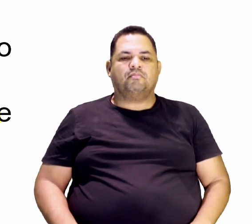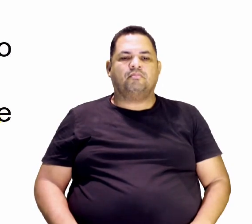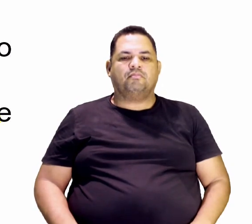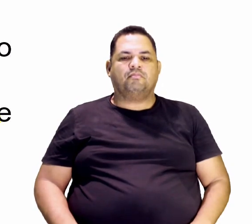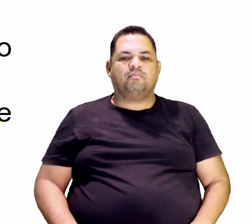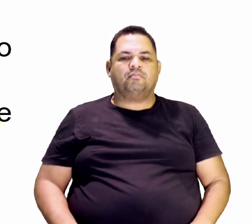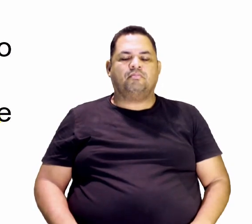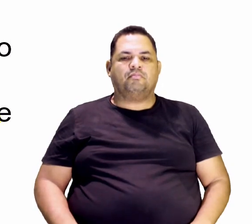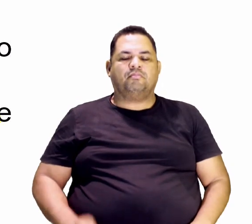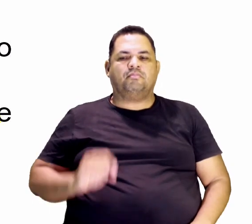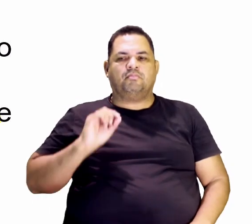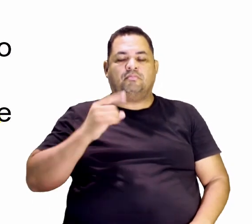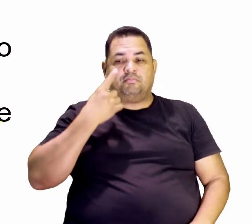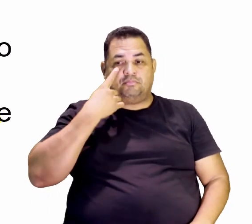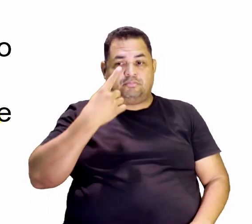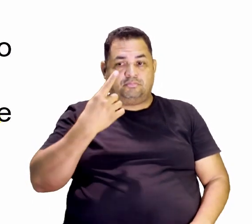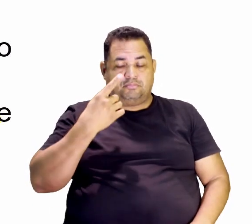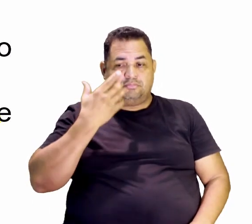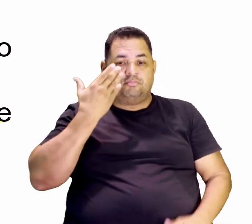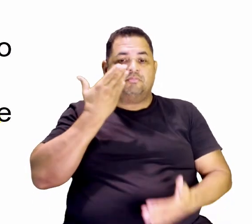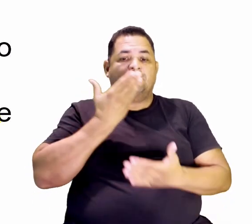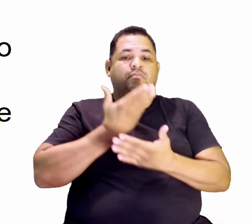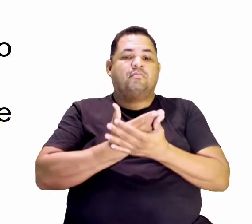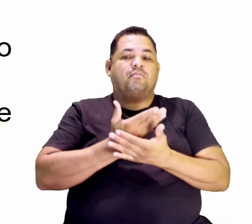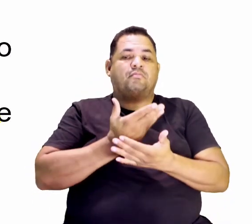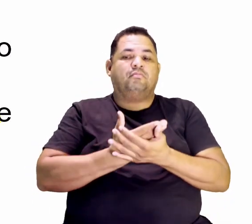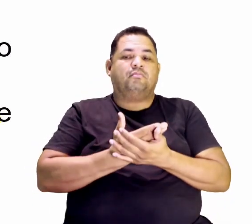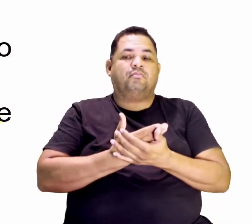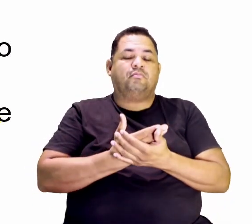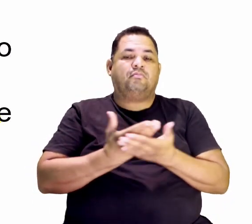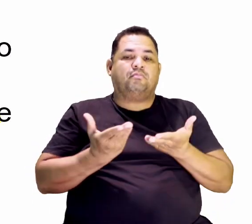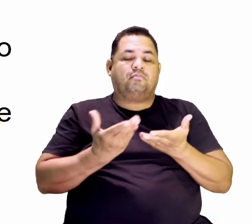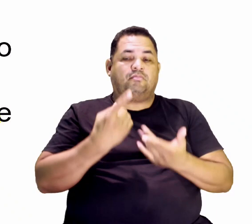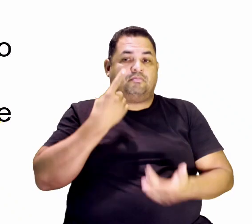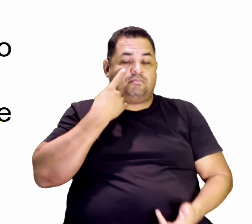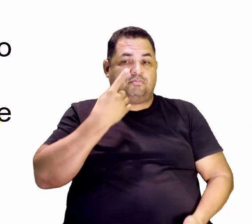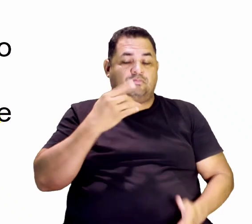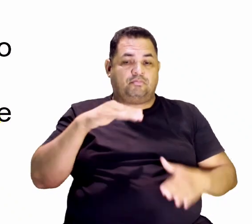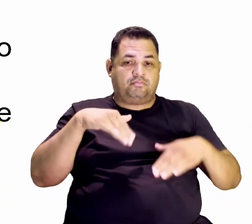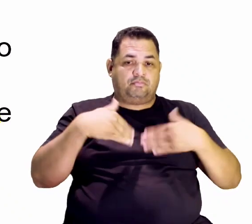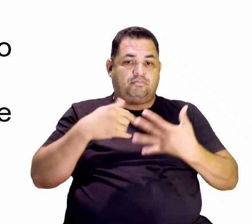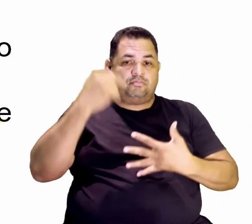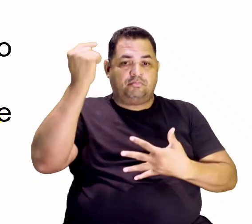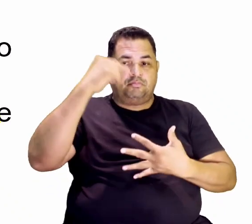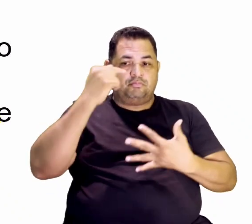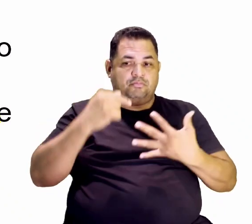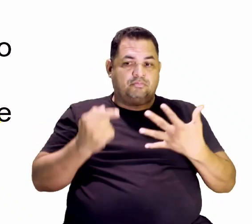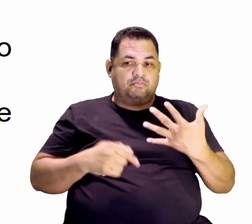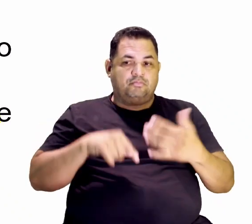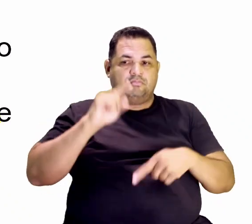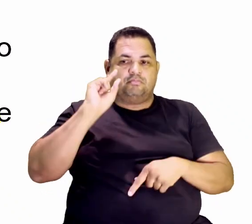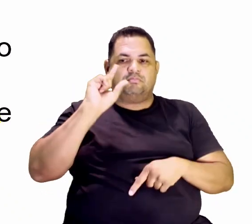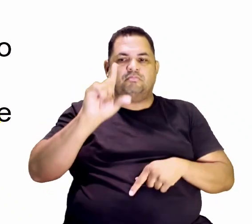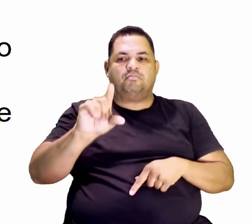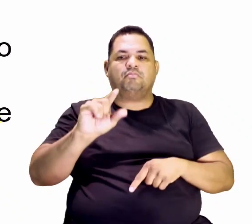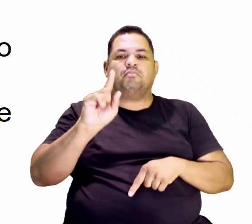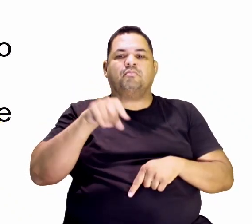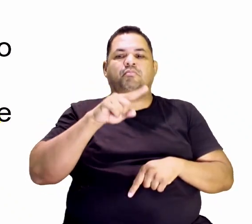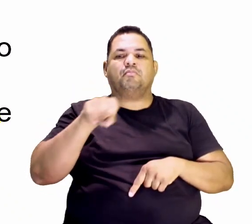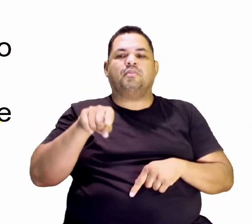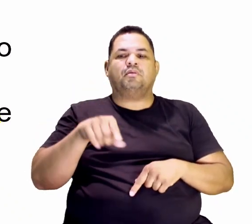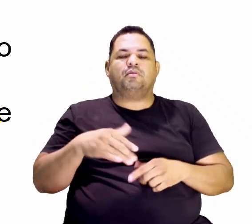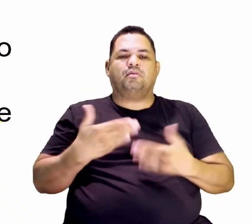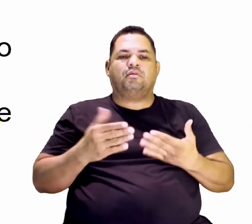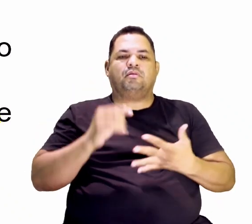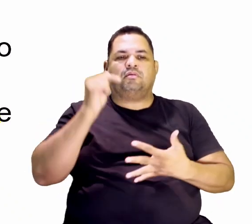observando o que a gente viu na aula, né? Qual a alternativa que tu marcou? Fala aí pra mim.